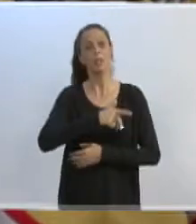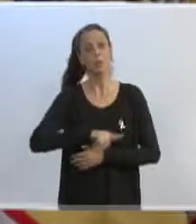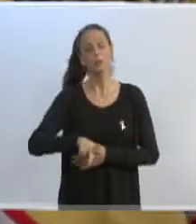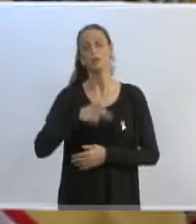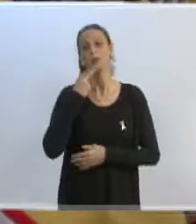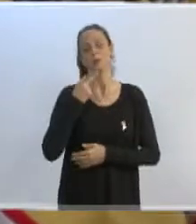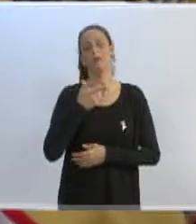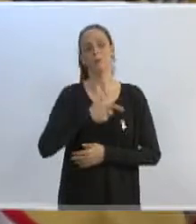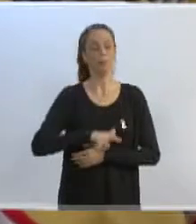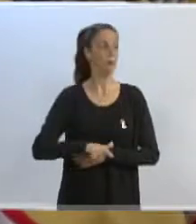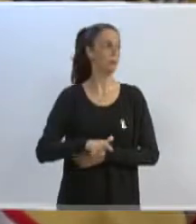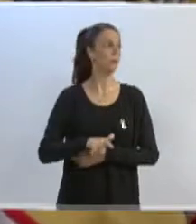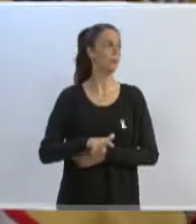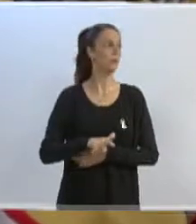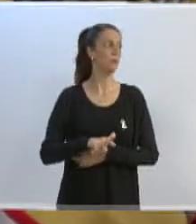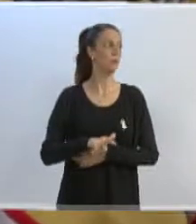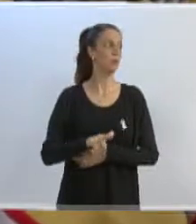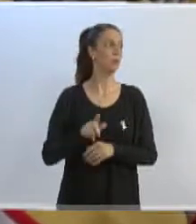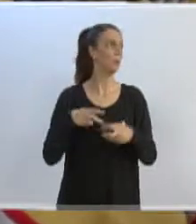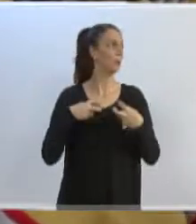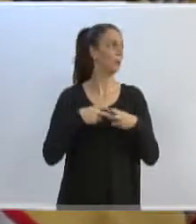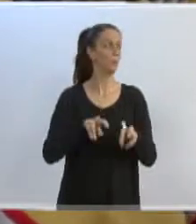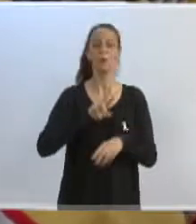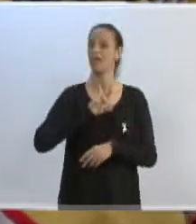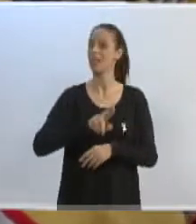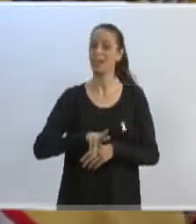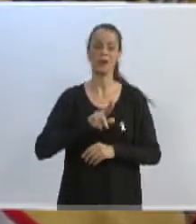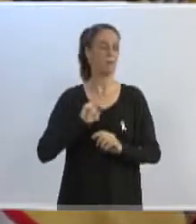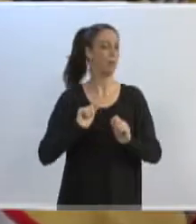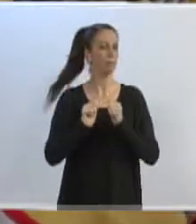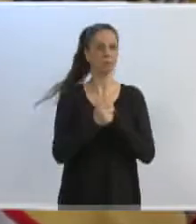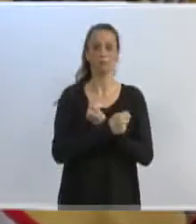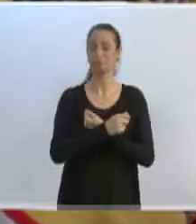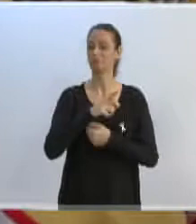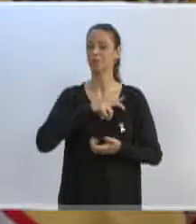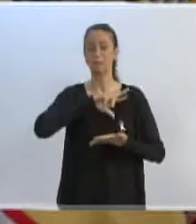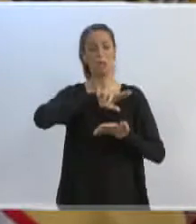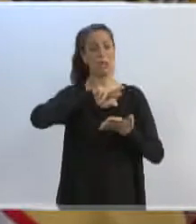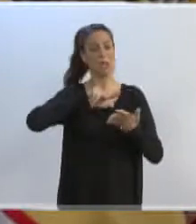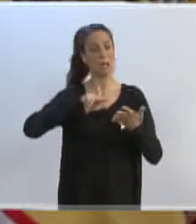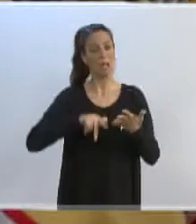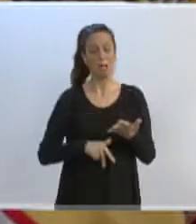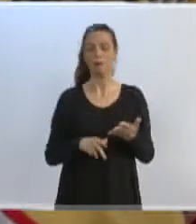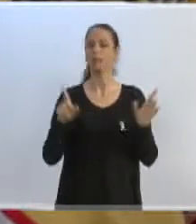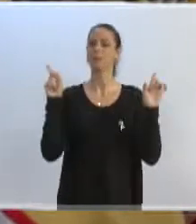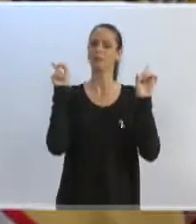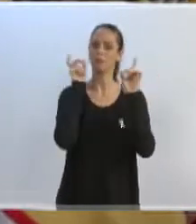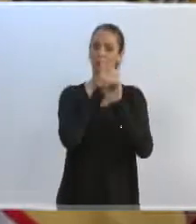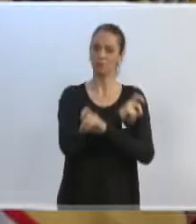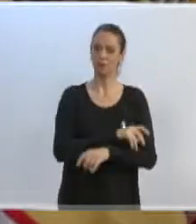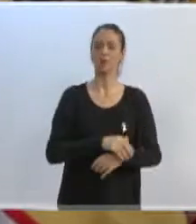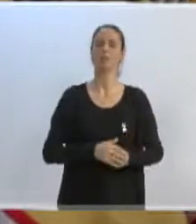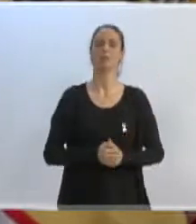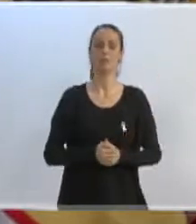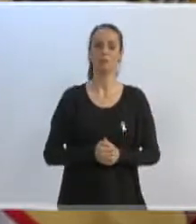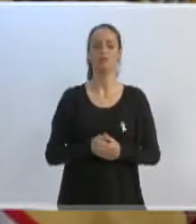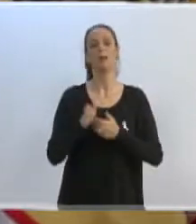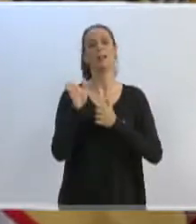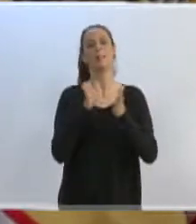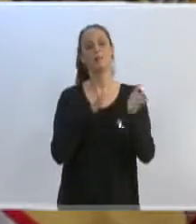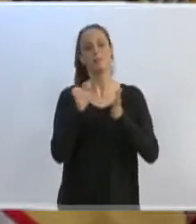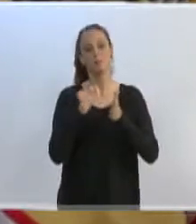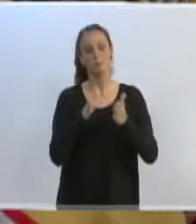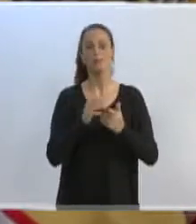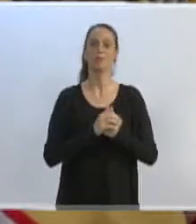e coloco que o transporte não era adaptado, né, apresentando diversas dificuldades na questão de